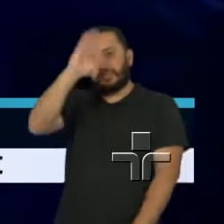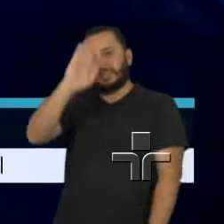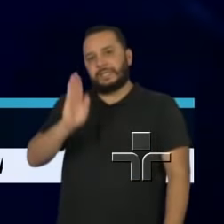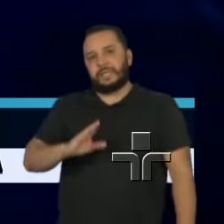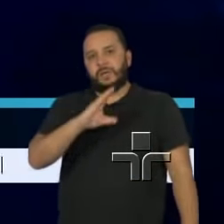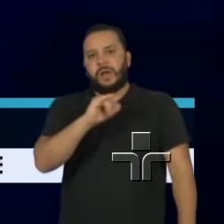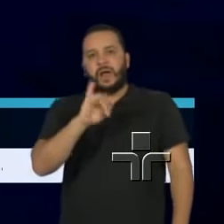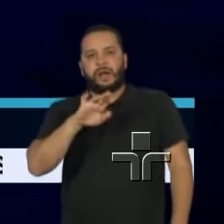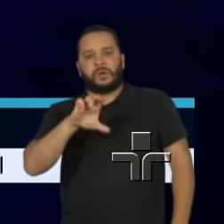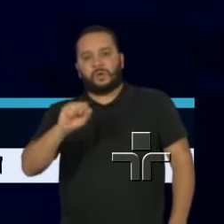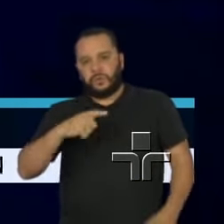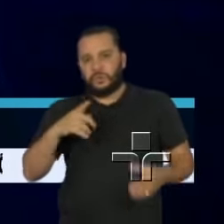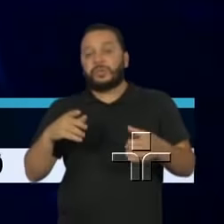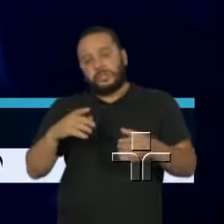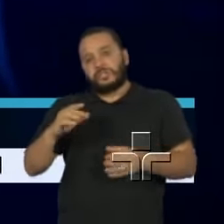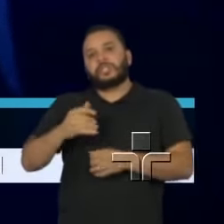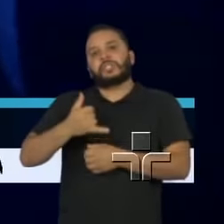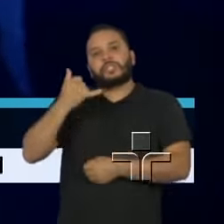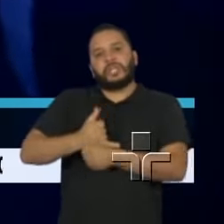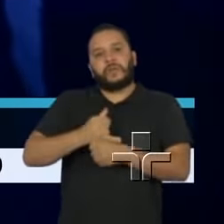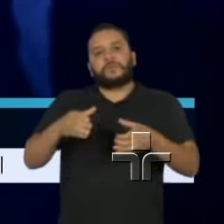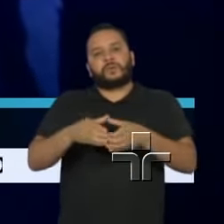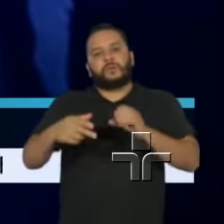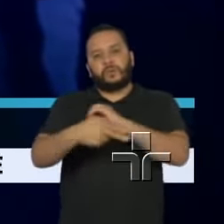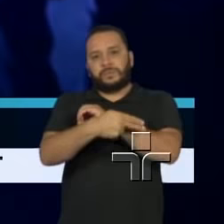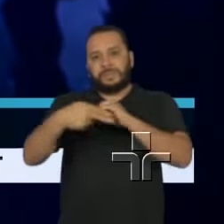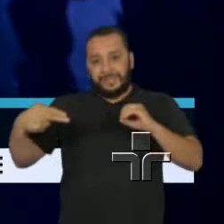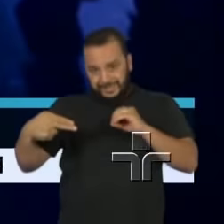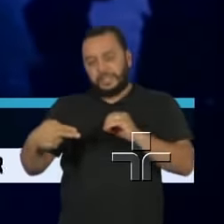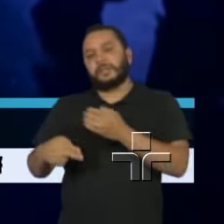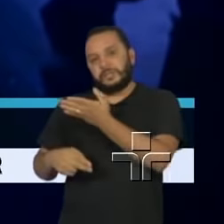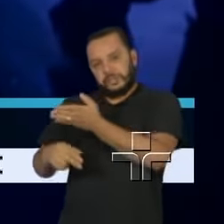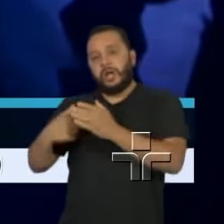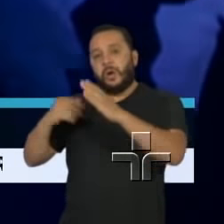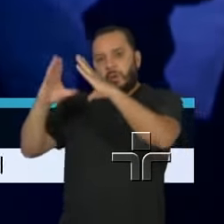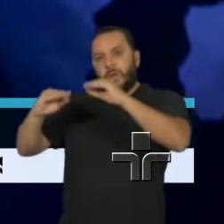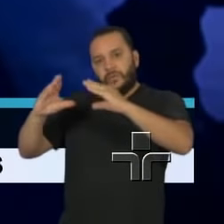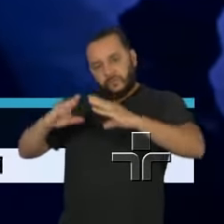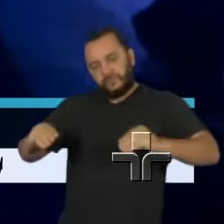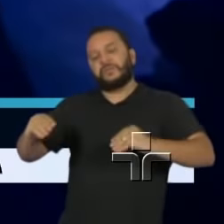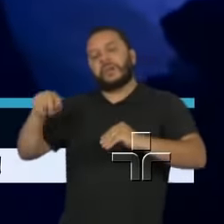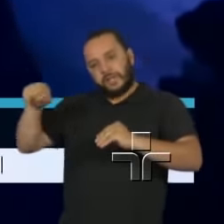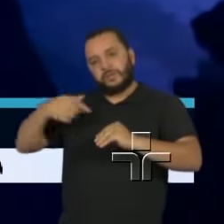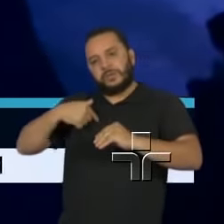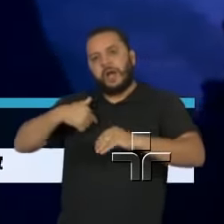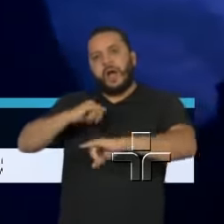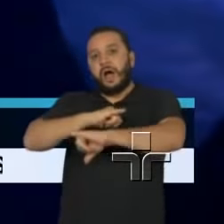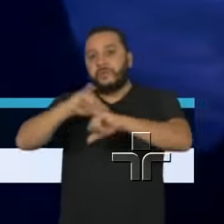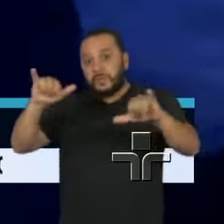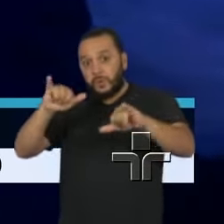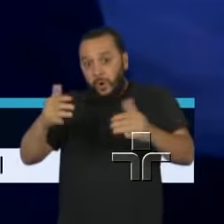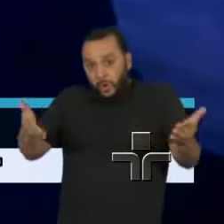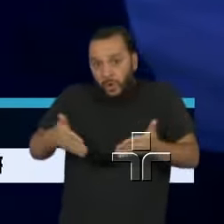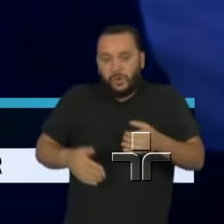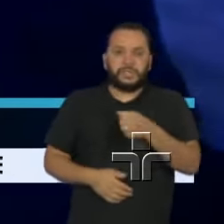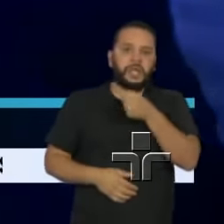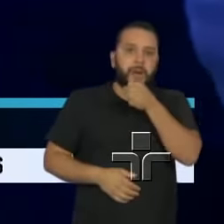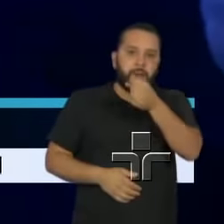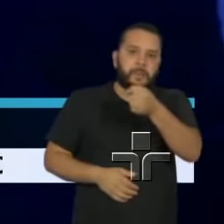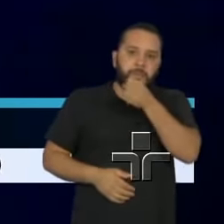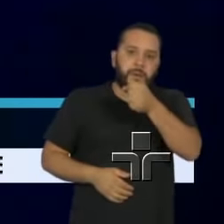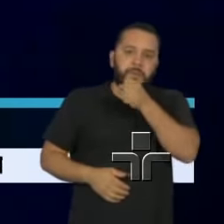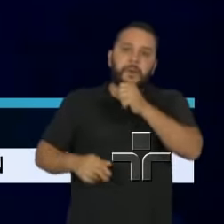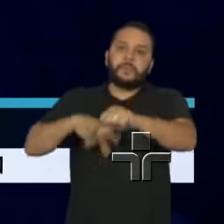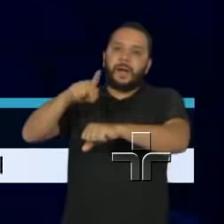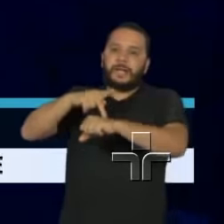Carlos Ghosn. A informação foi repassada pela agência de notícias do governo libanês. Ghosn deu hoje uma concorrida entrevista coletiva no